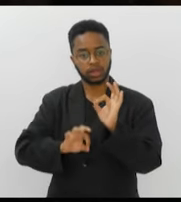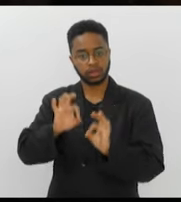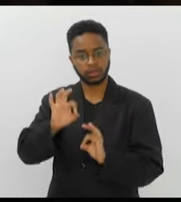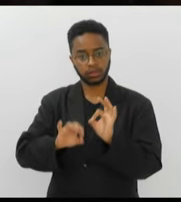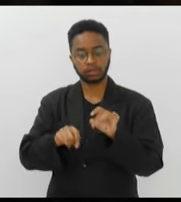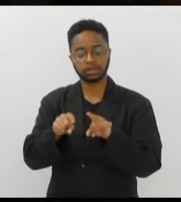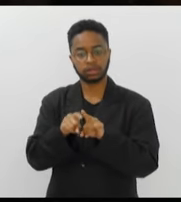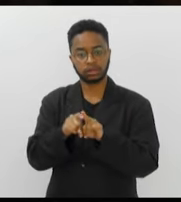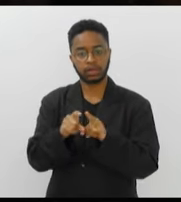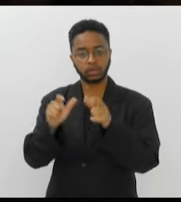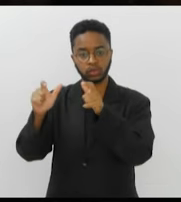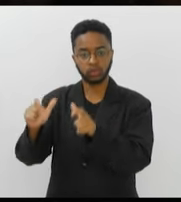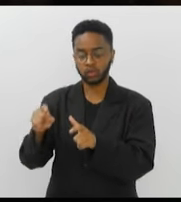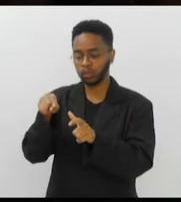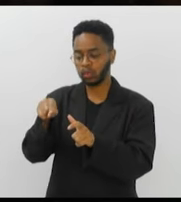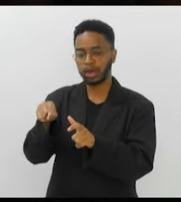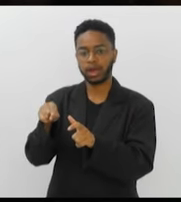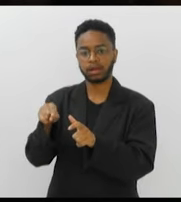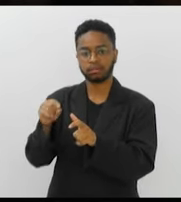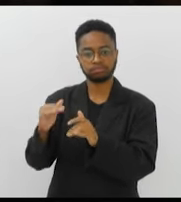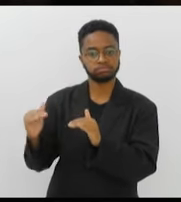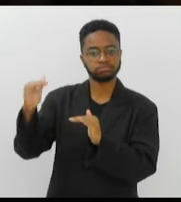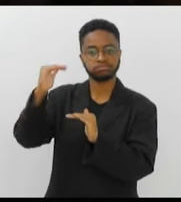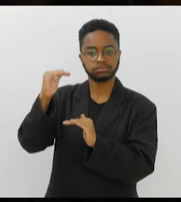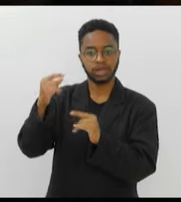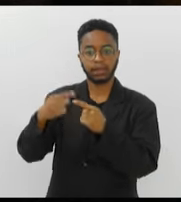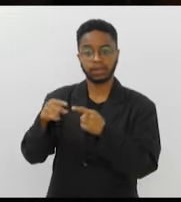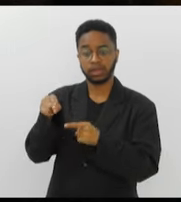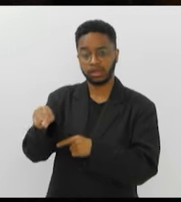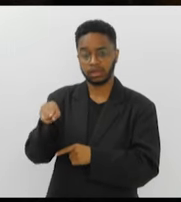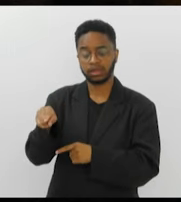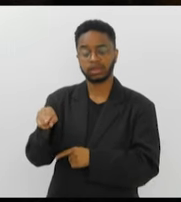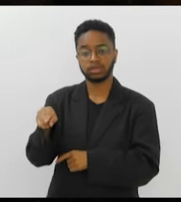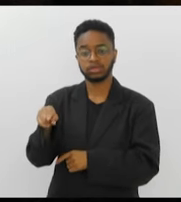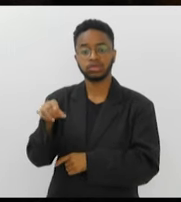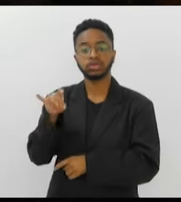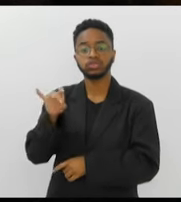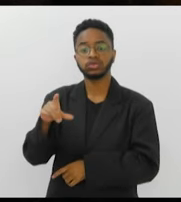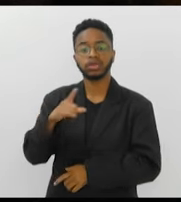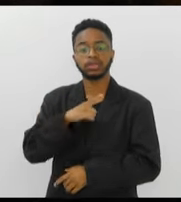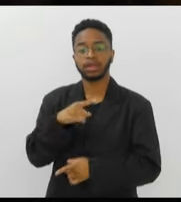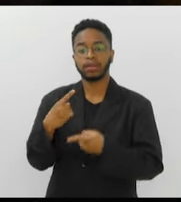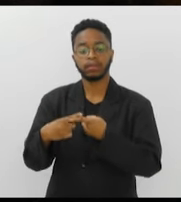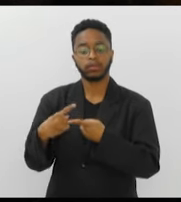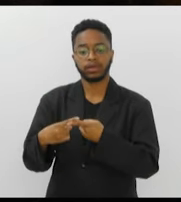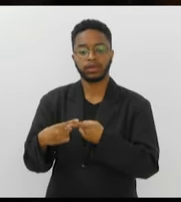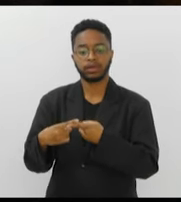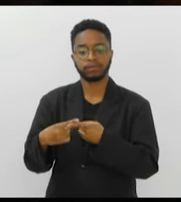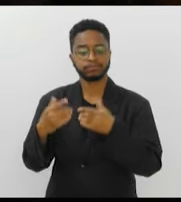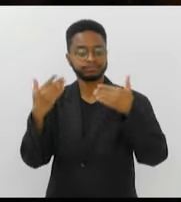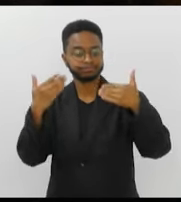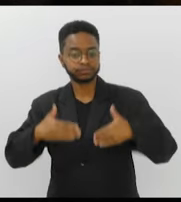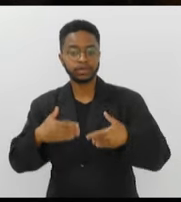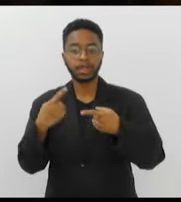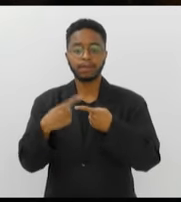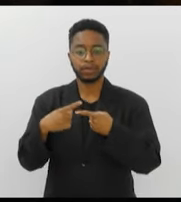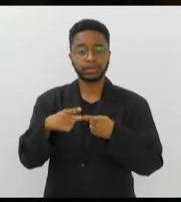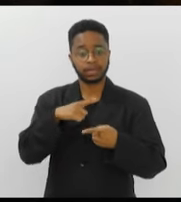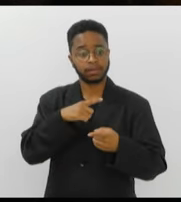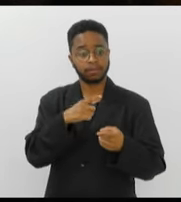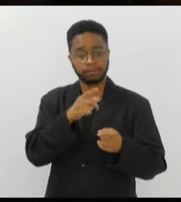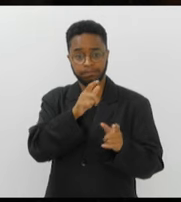na firma. Porque a firma só existe para enfrentar, porque tem consumidor.